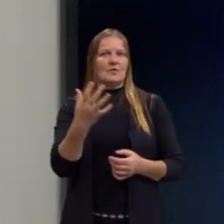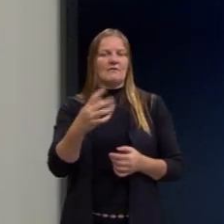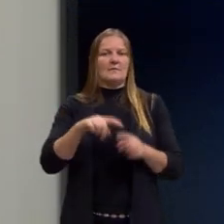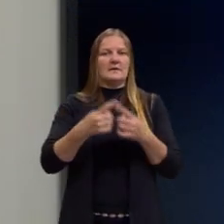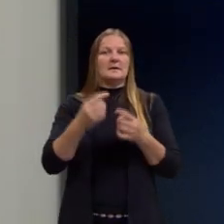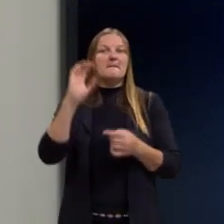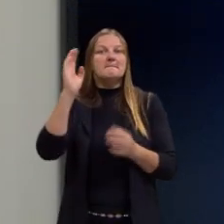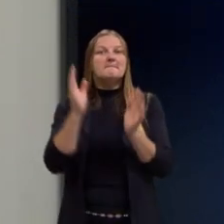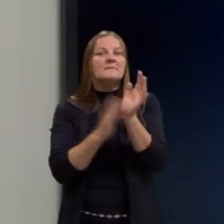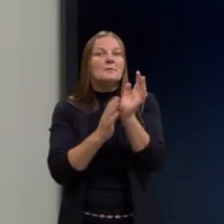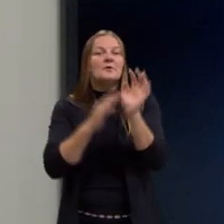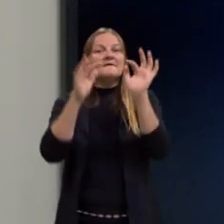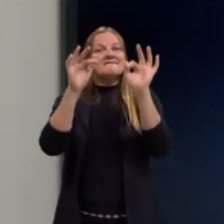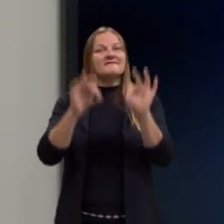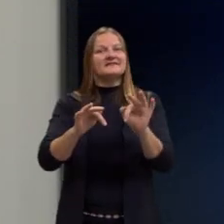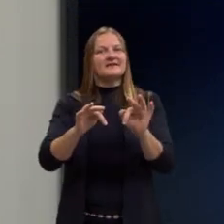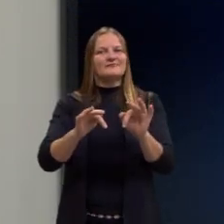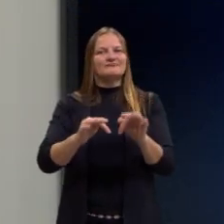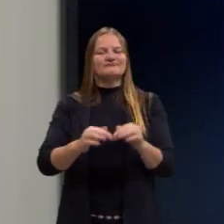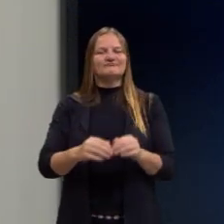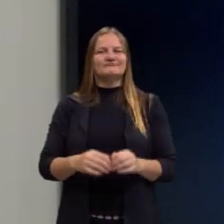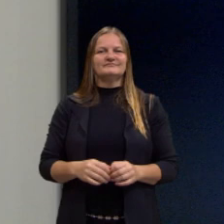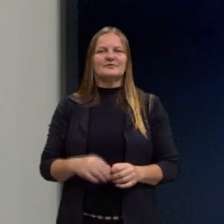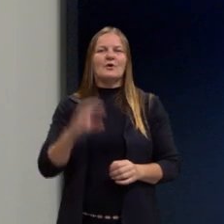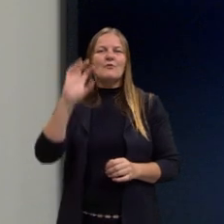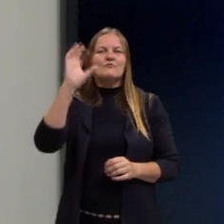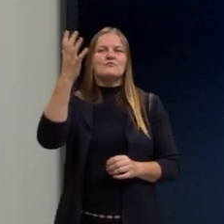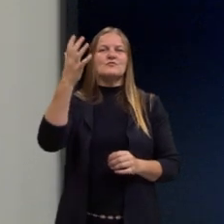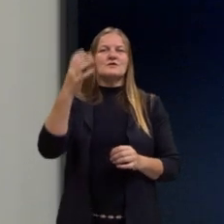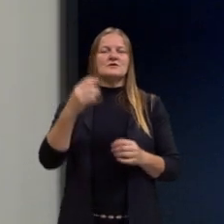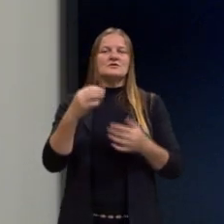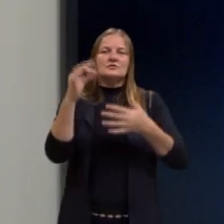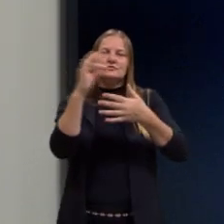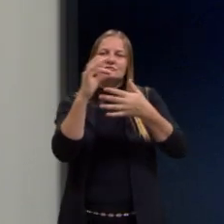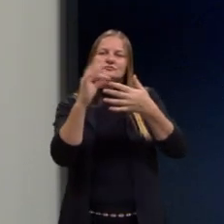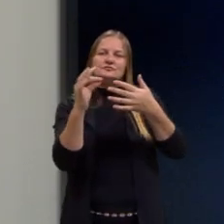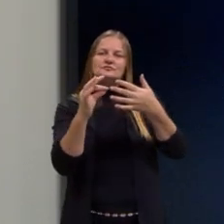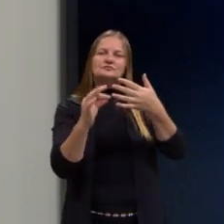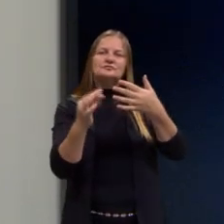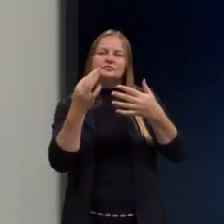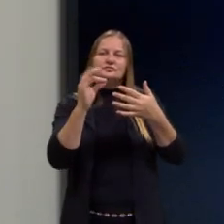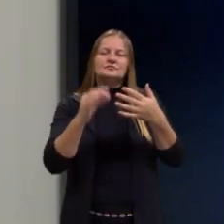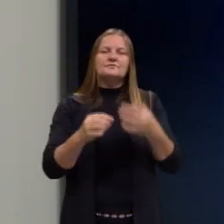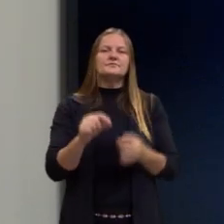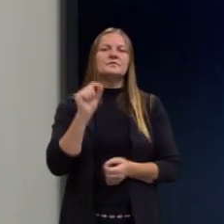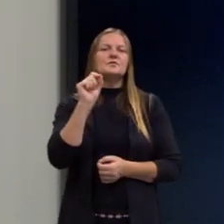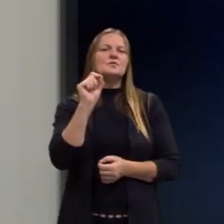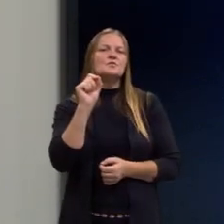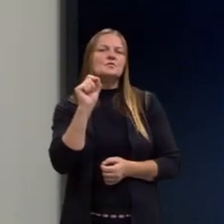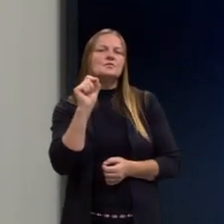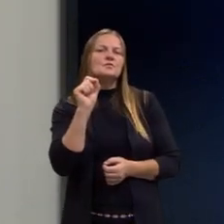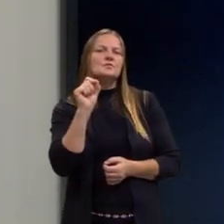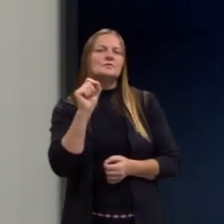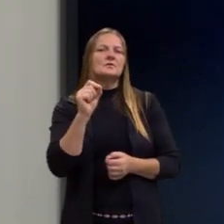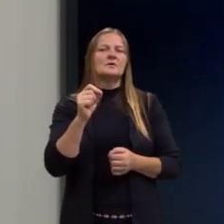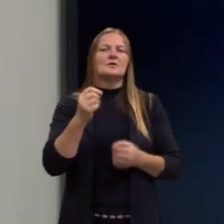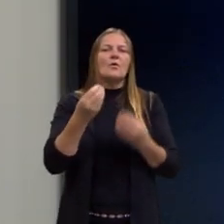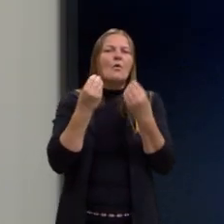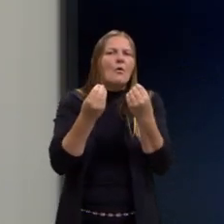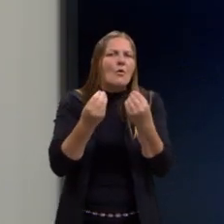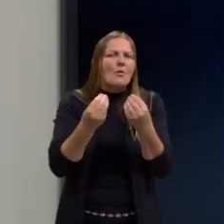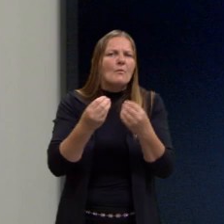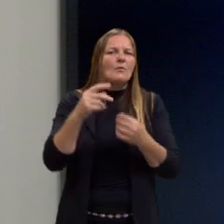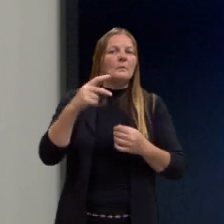texto ali mas ela ela vai ser bem amarradinho porque ela vai ser detalhado Então o que como quem e para que